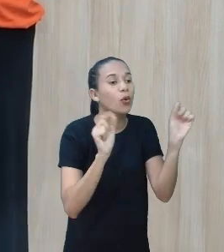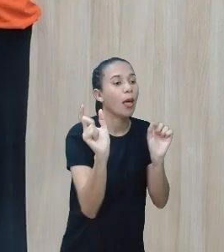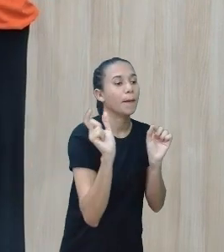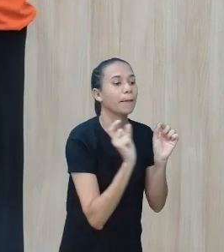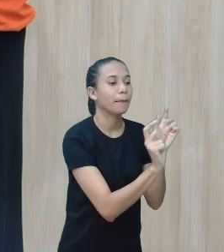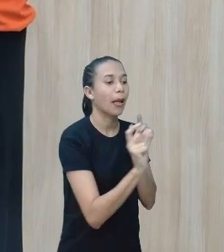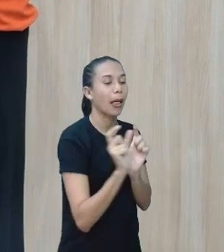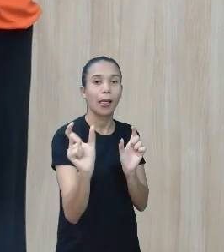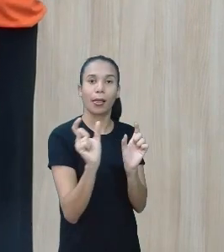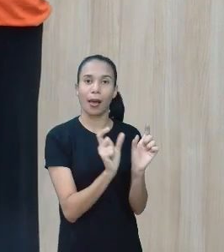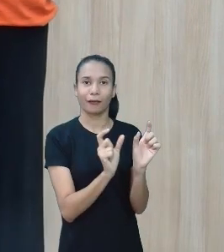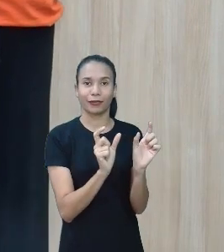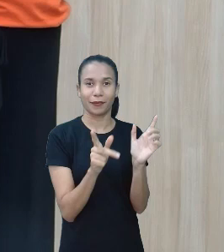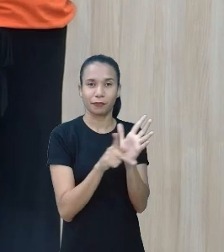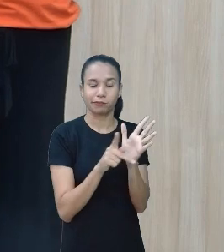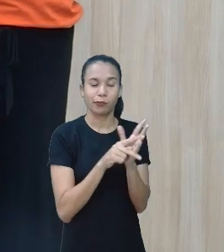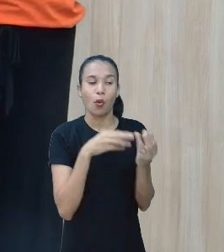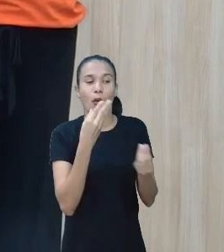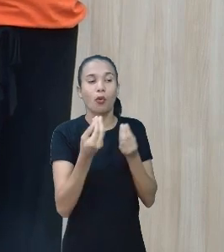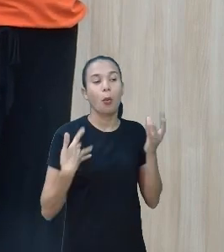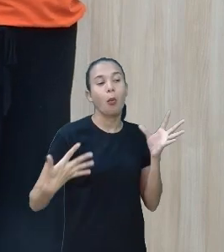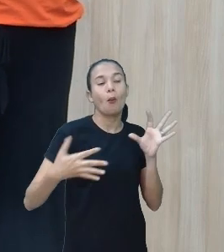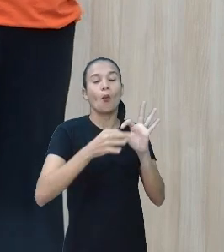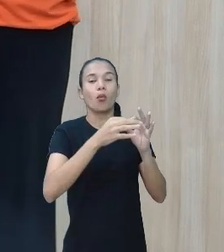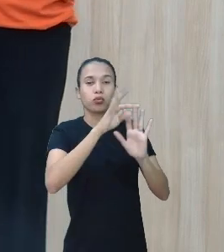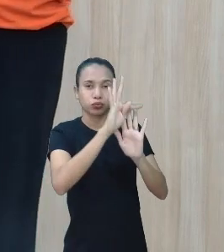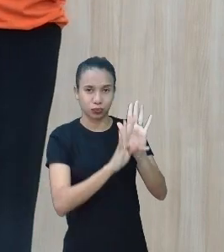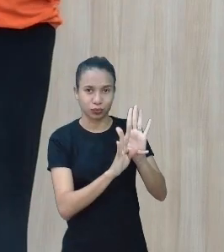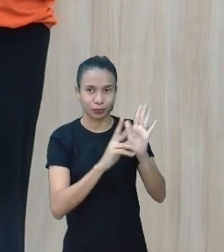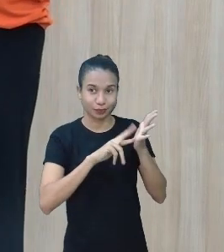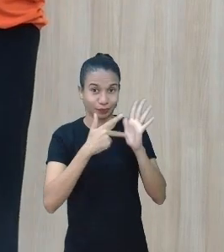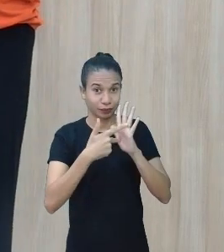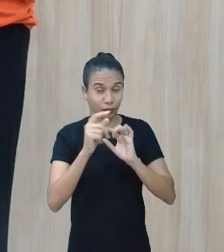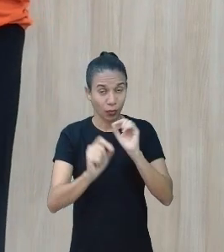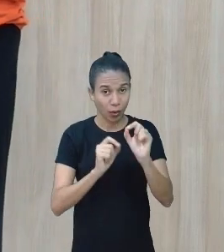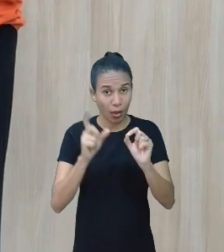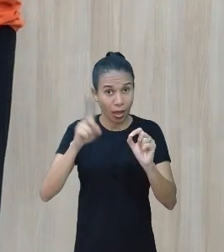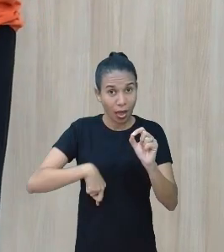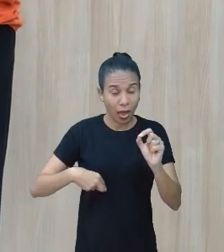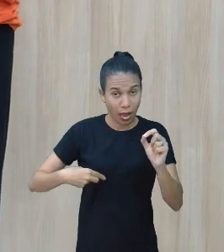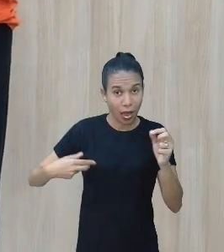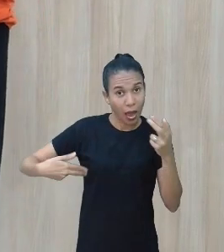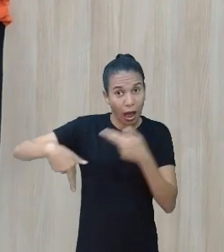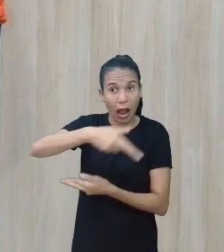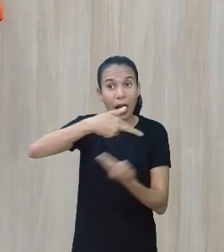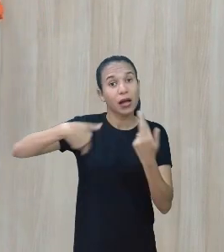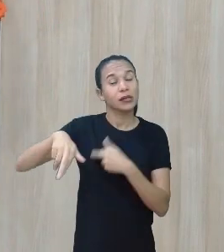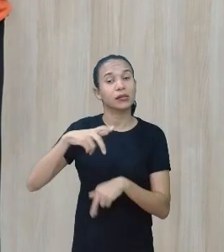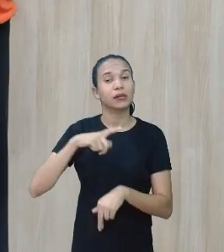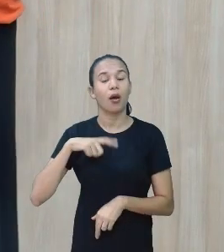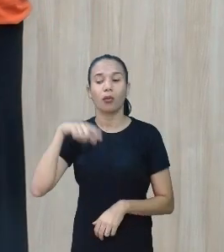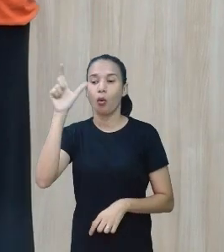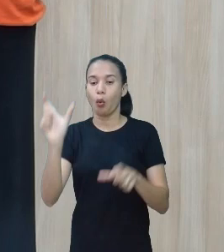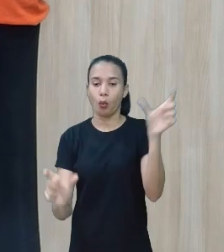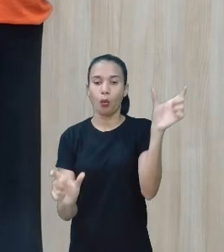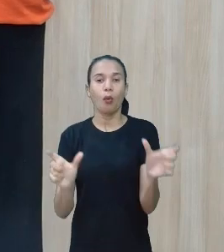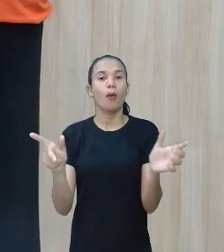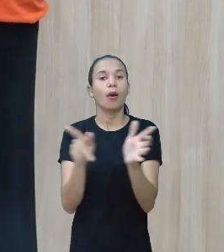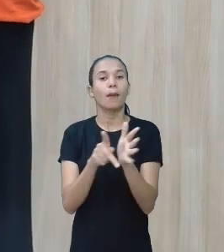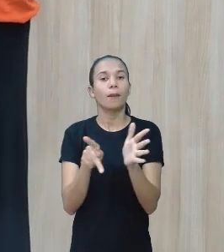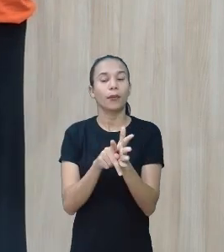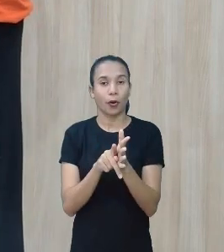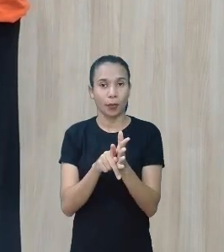você interliga os elementos do texto, ou seja, nas relações que você vai